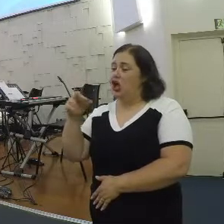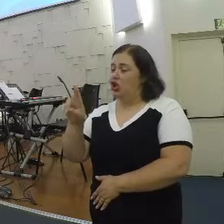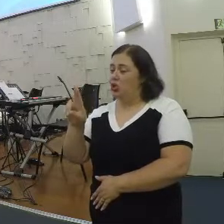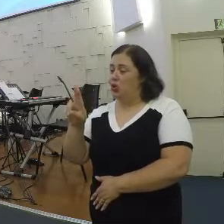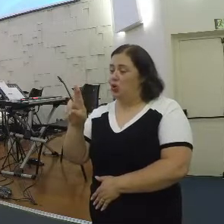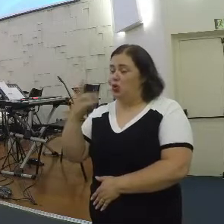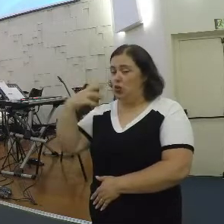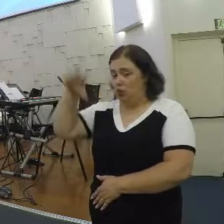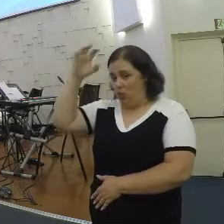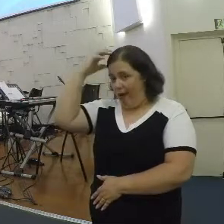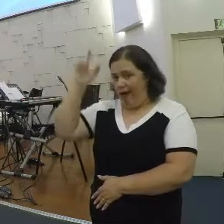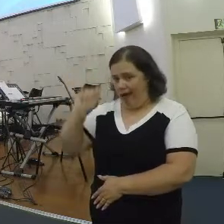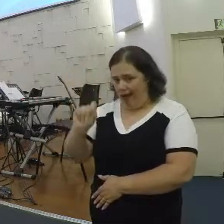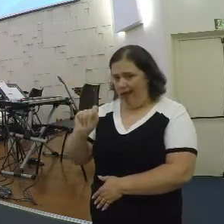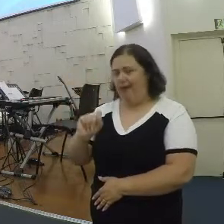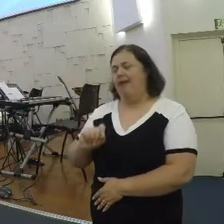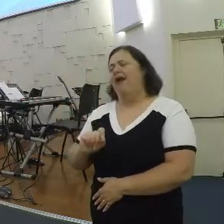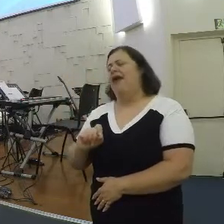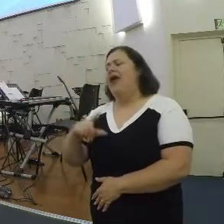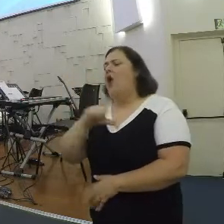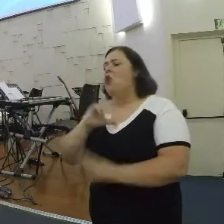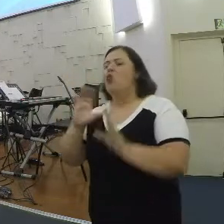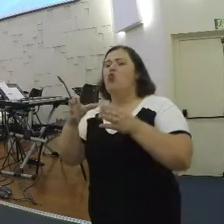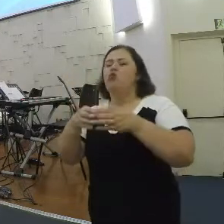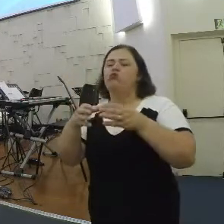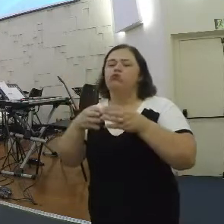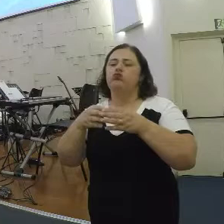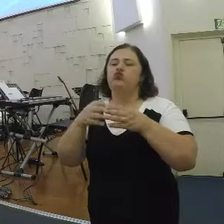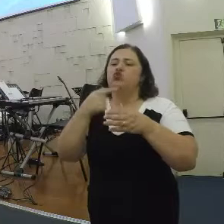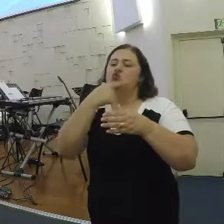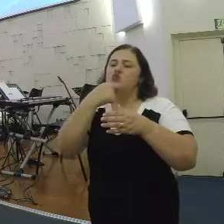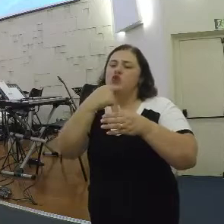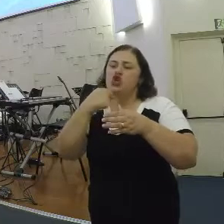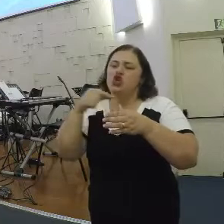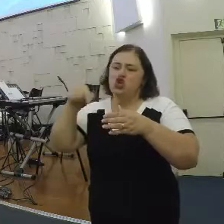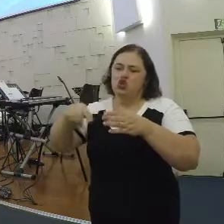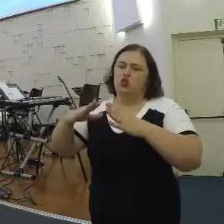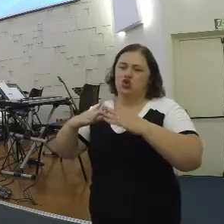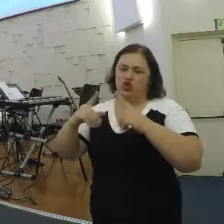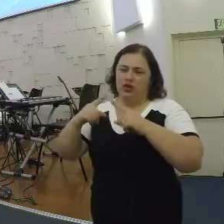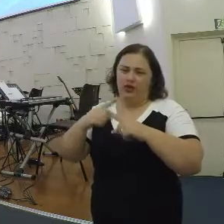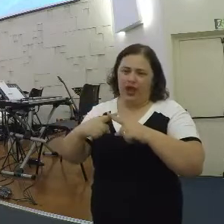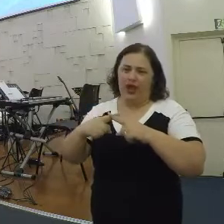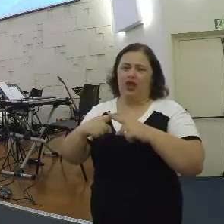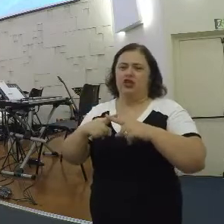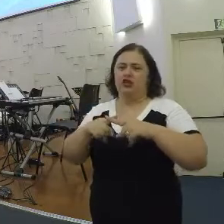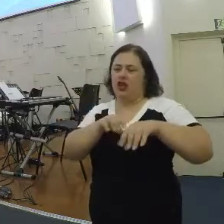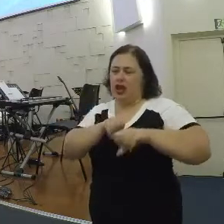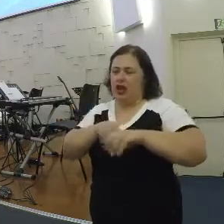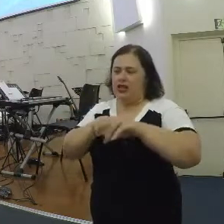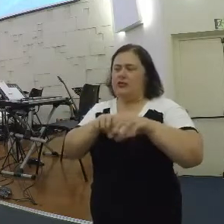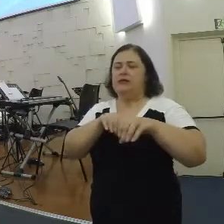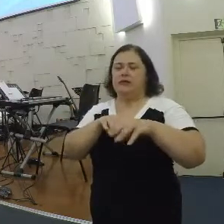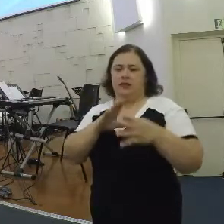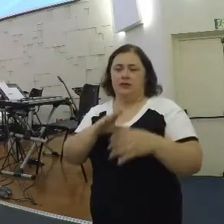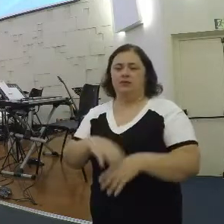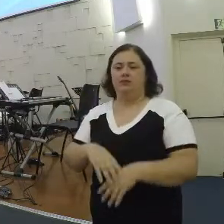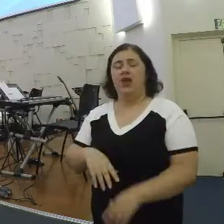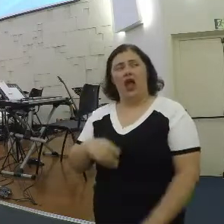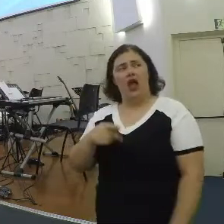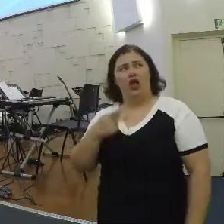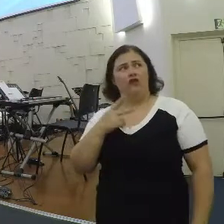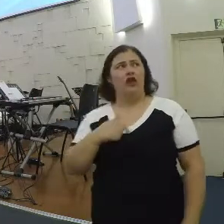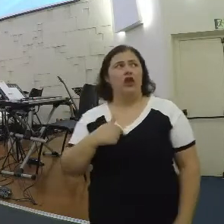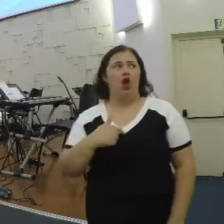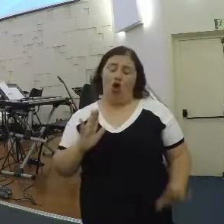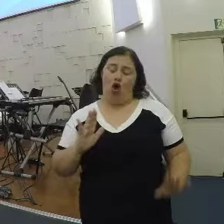no seminário batista, então você deve ter sido embaixador do rei. Eu disse: professor, uma vez embaixador, ele completou sempre embaixador. E ele